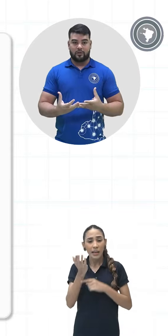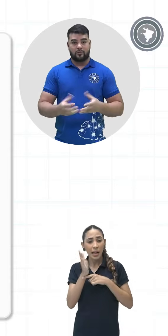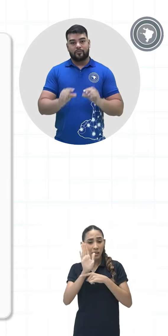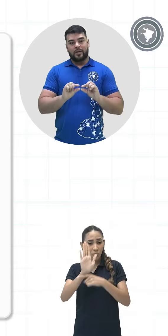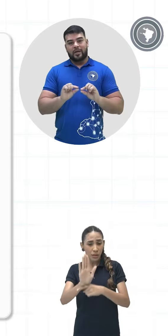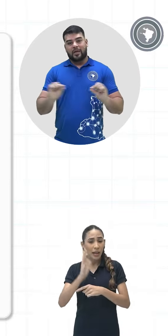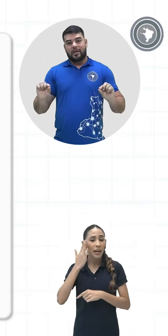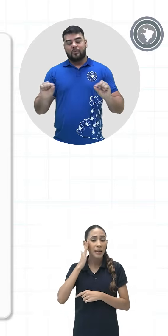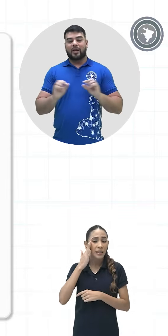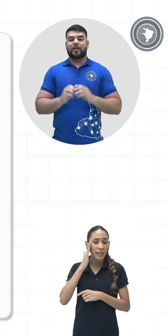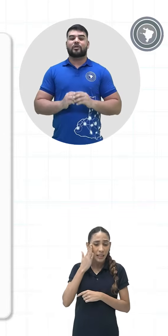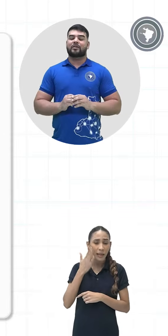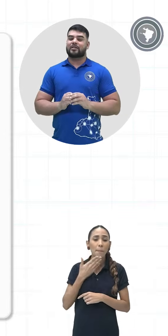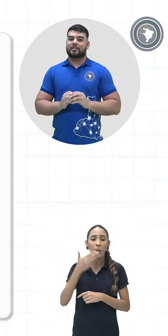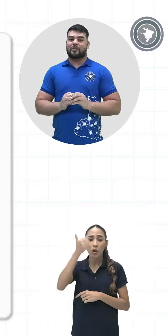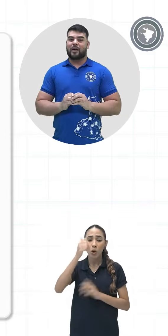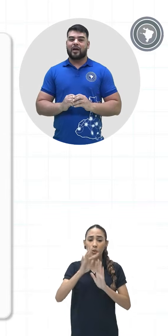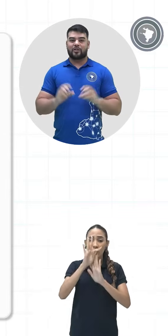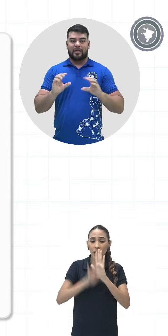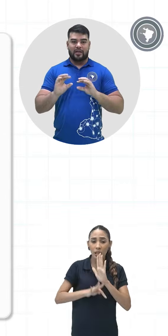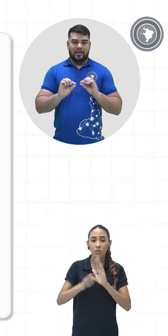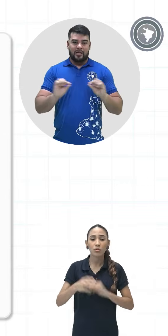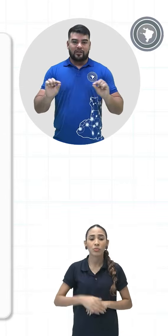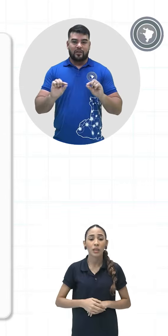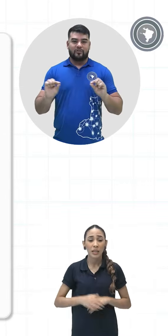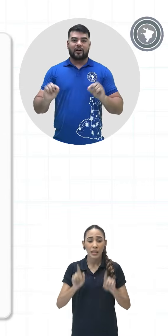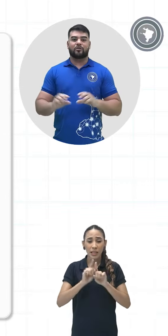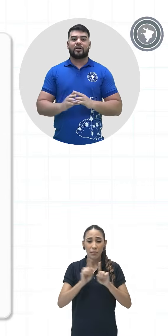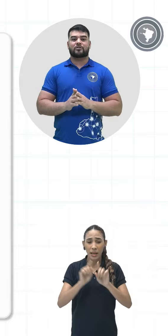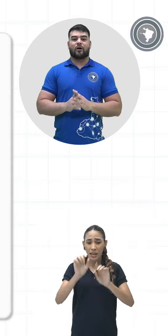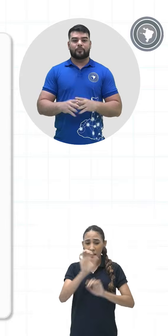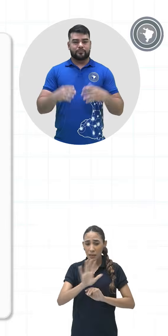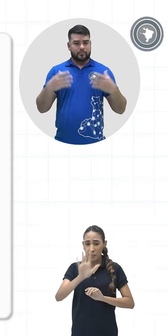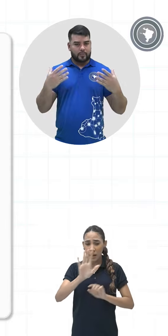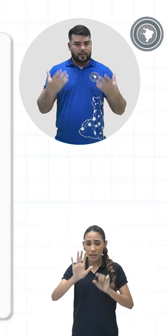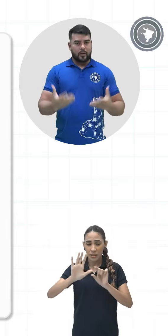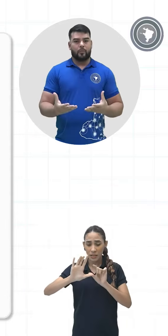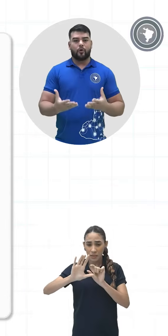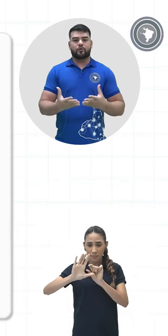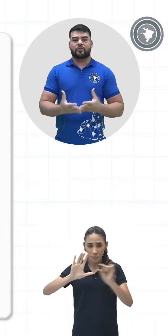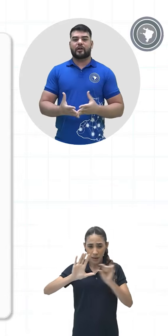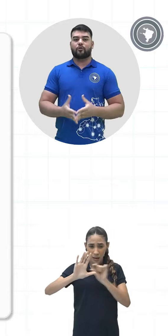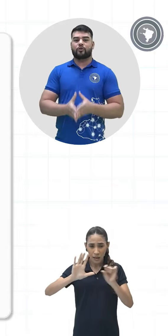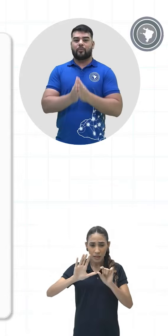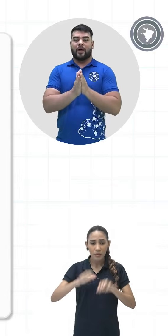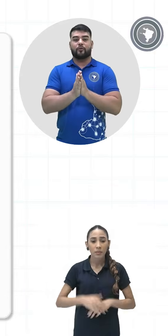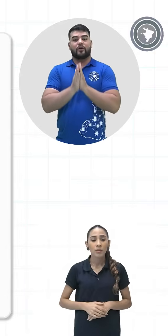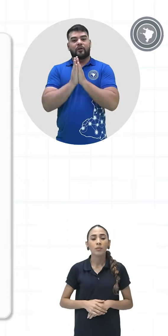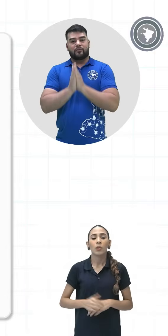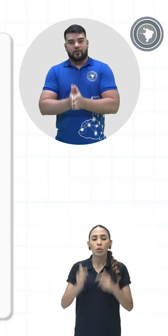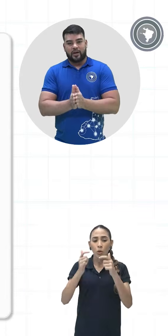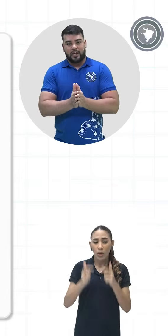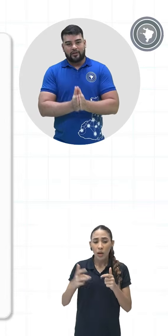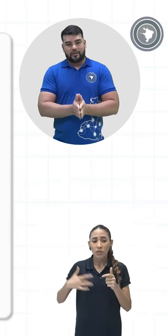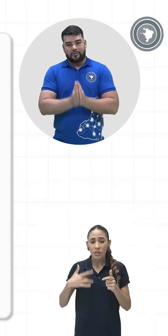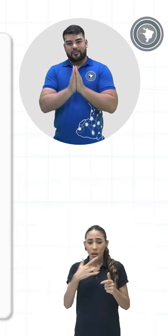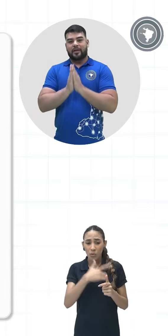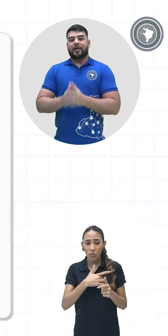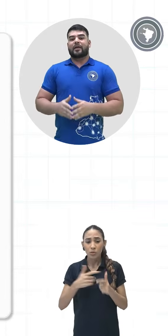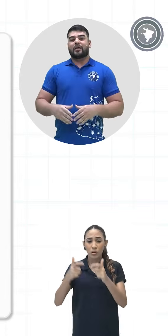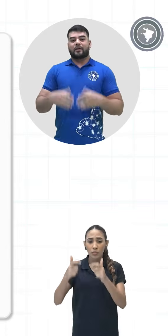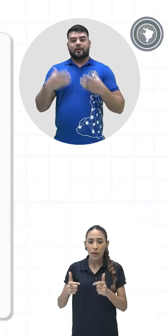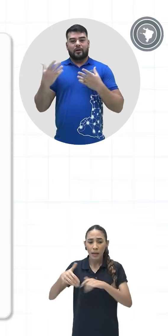do texto e uma legenda dessa imagem aí, identificando, olha só, posto de saúde do bairro